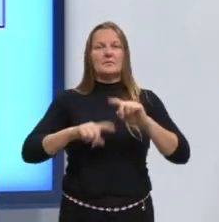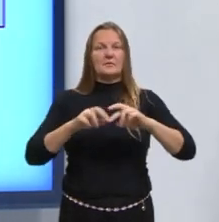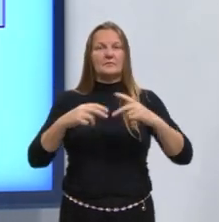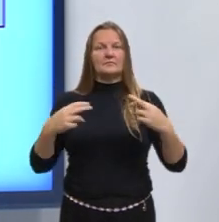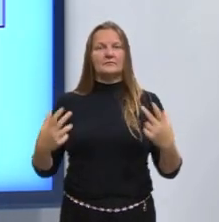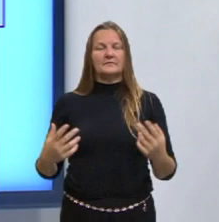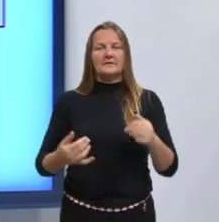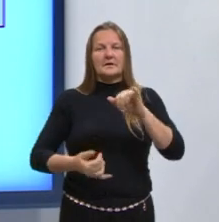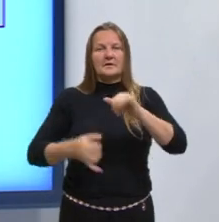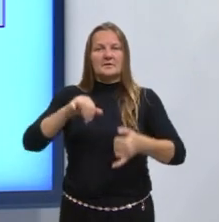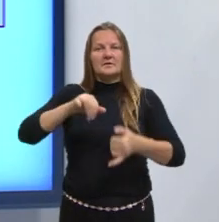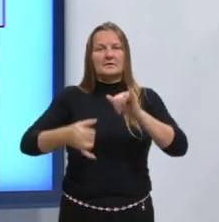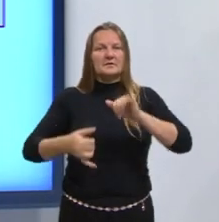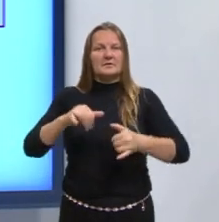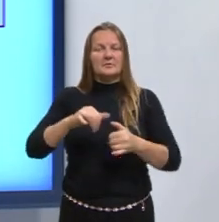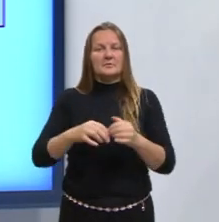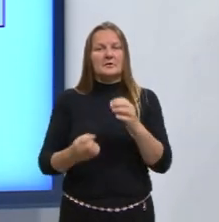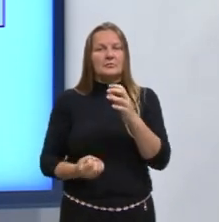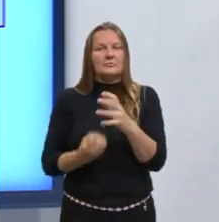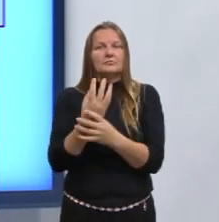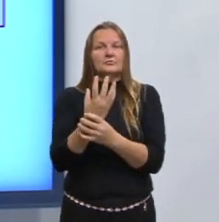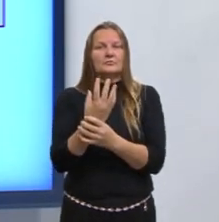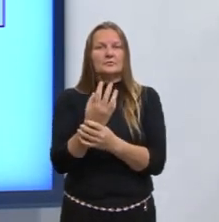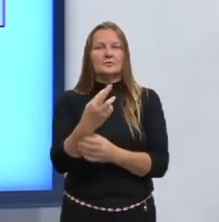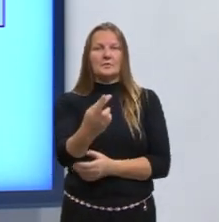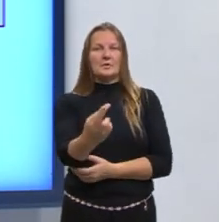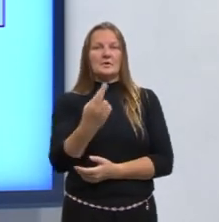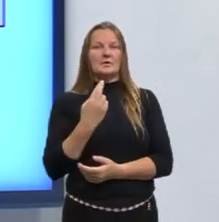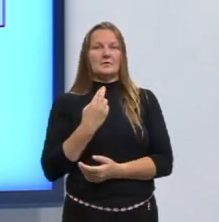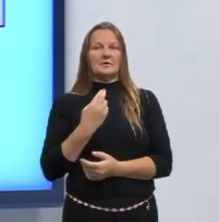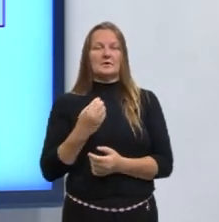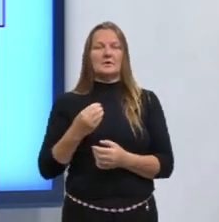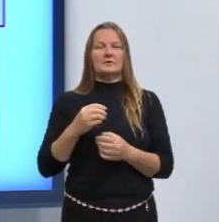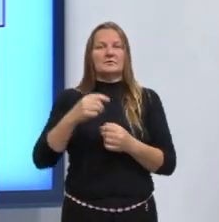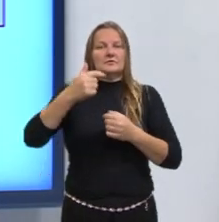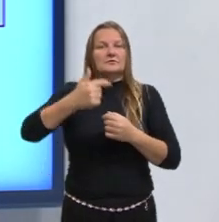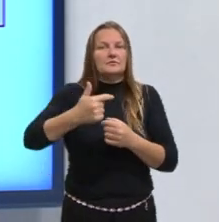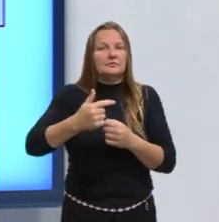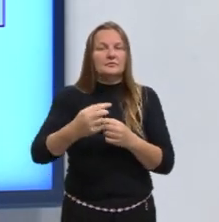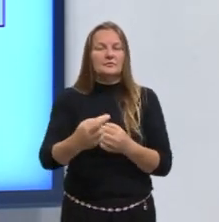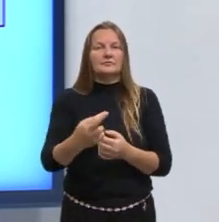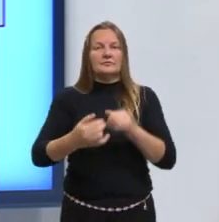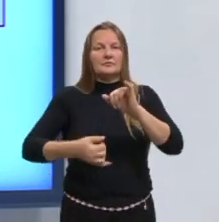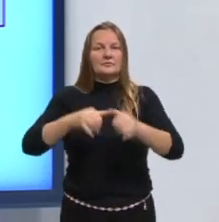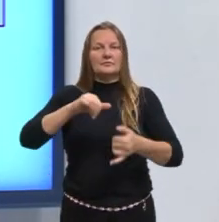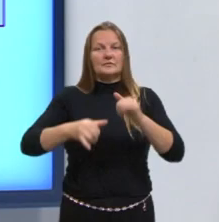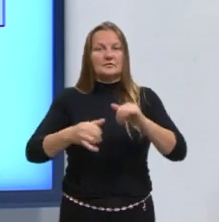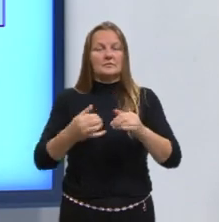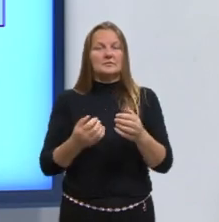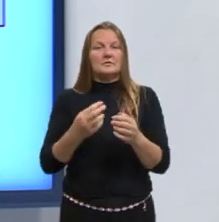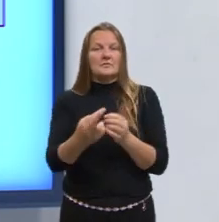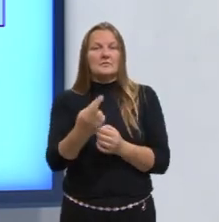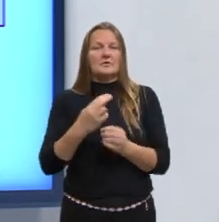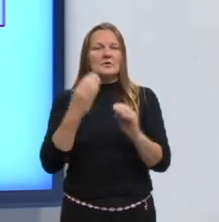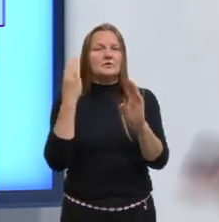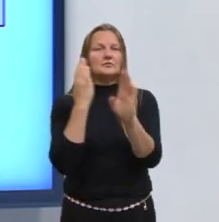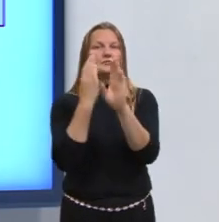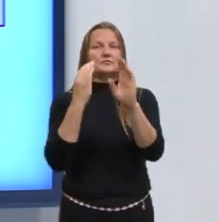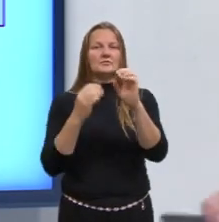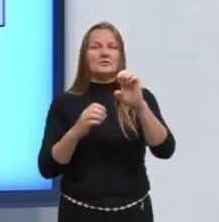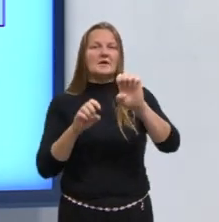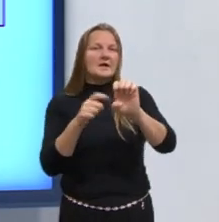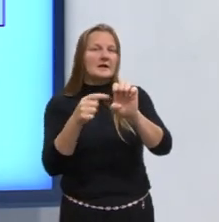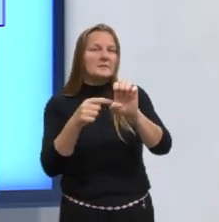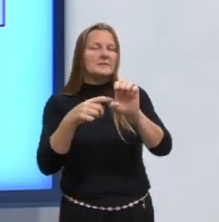e aqui então ela surge como um resultado da física né A questão das descobrimentos elementos e muitas